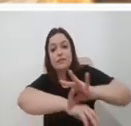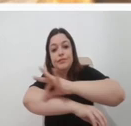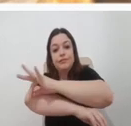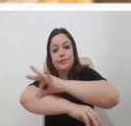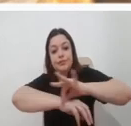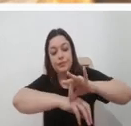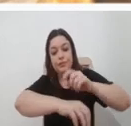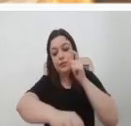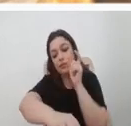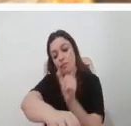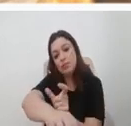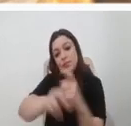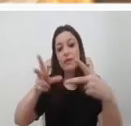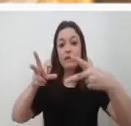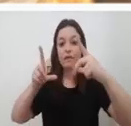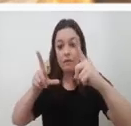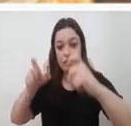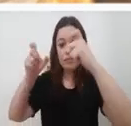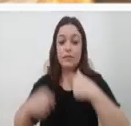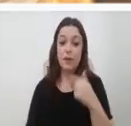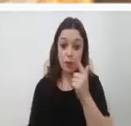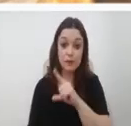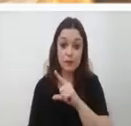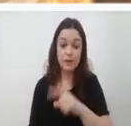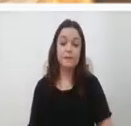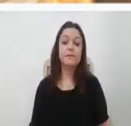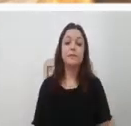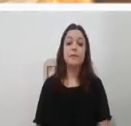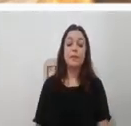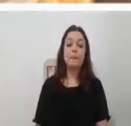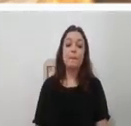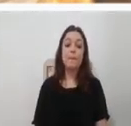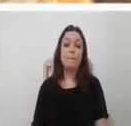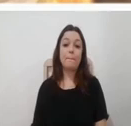possa mostrar qual a dimensão dessas feridas.